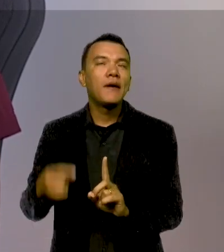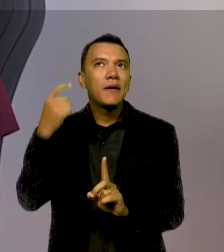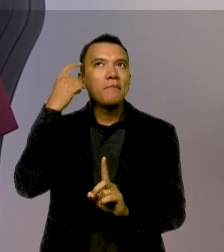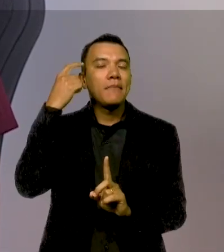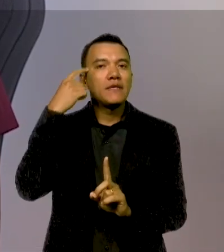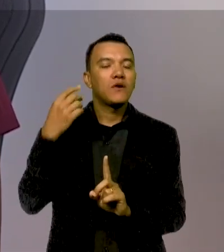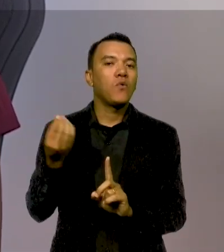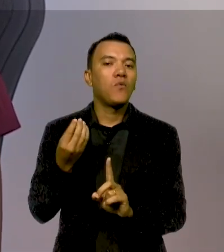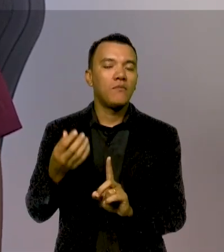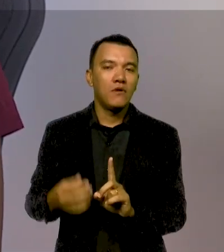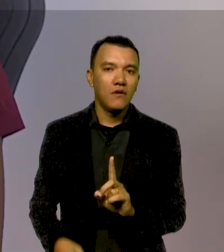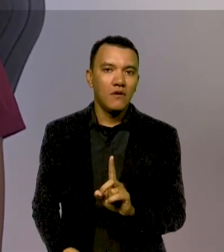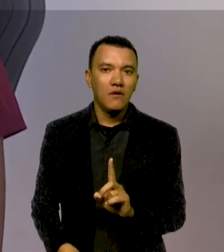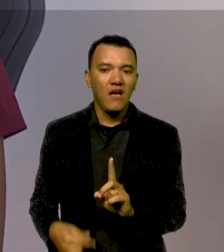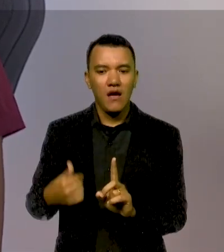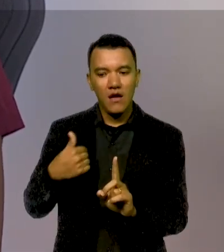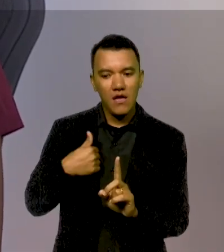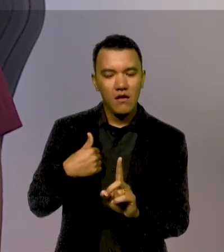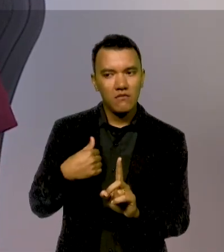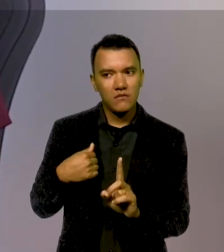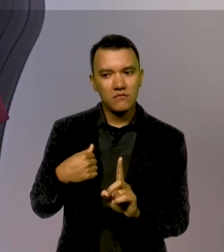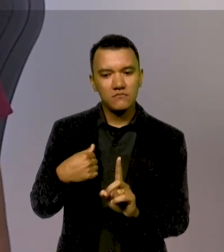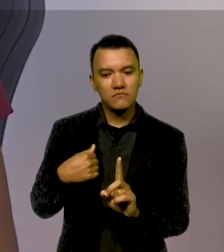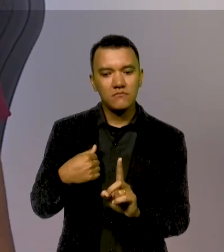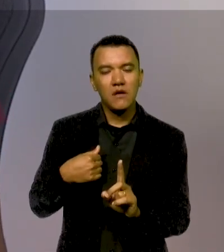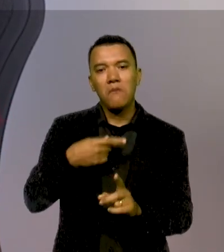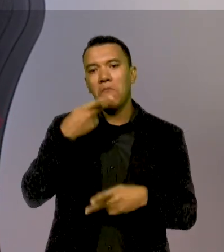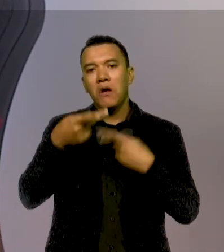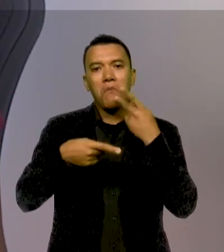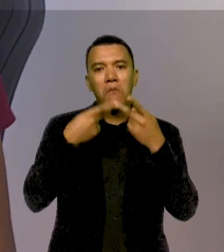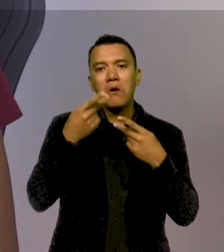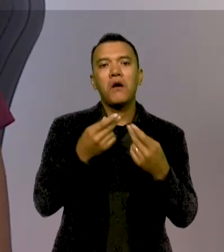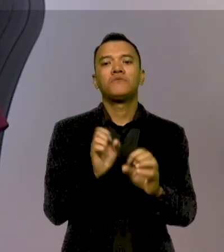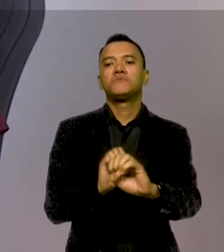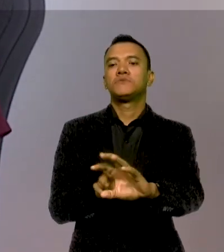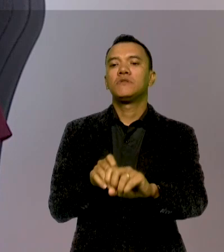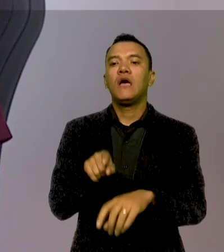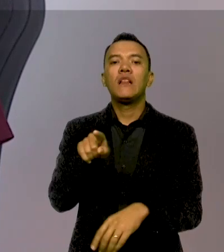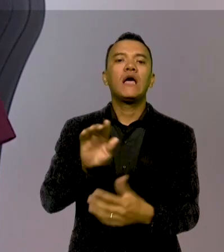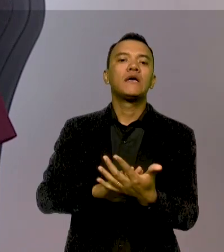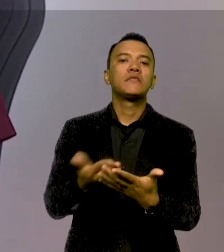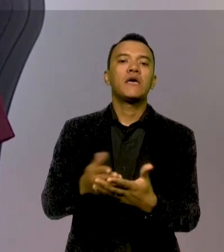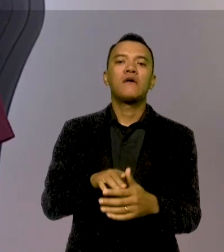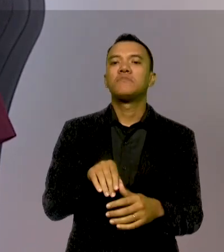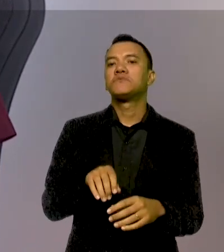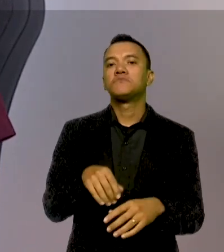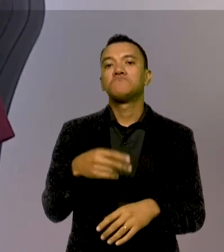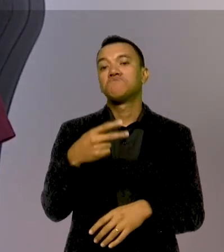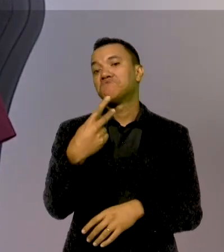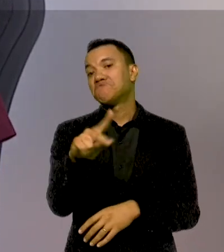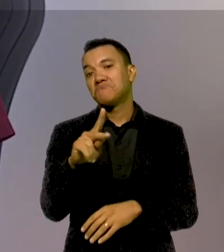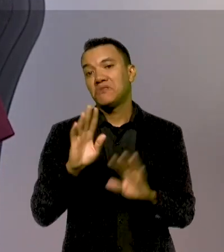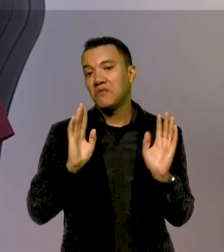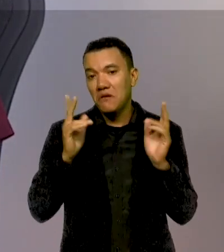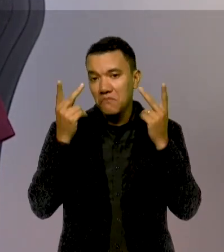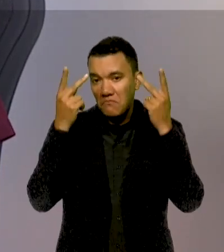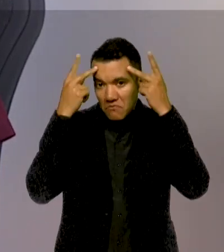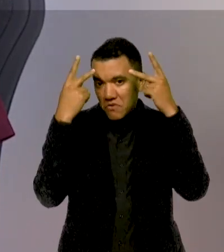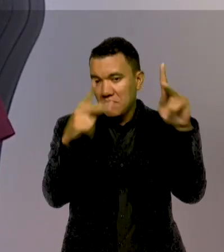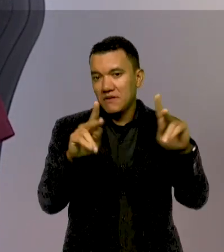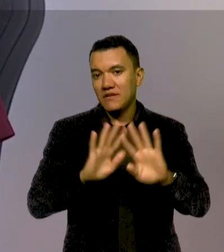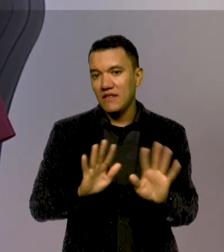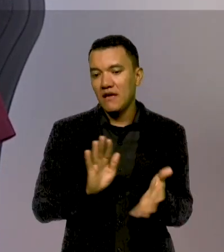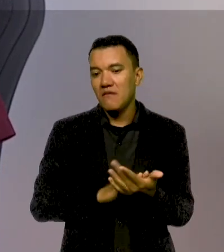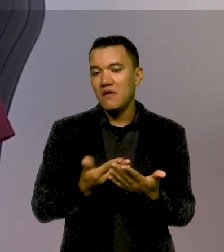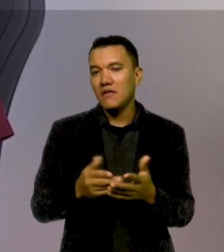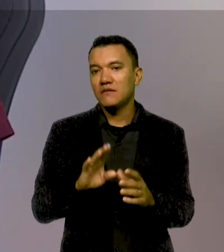assim, eu tenho um intérprete, então eu dou a minha aula e o intérprete faz a mediação diretamente para o estudante surdo